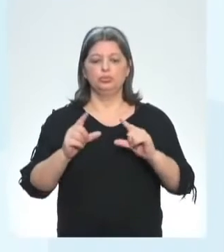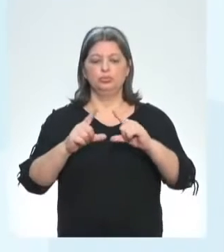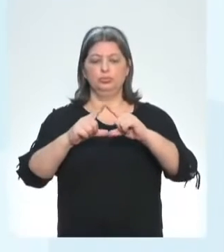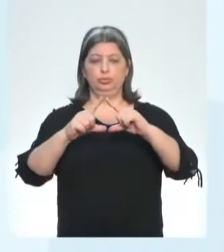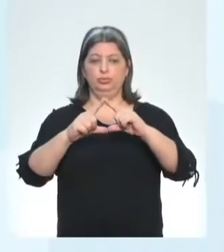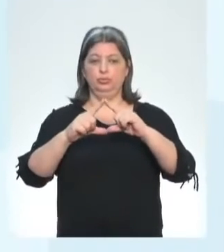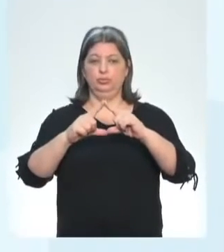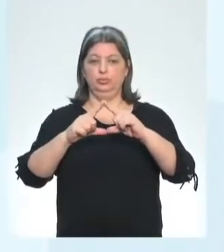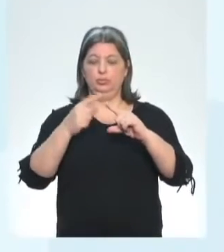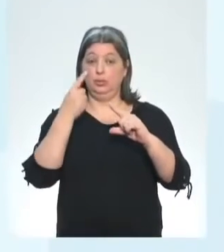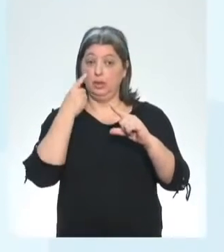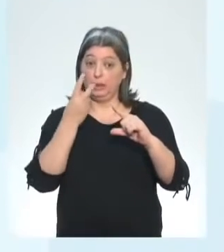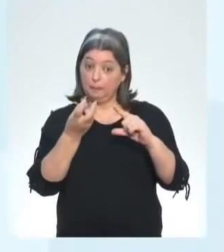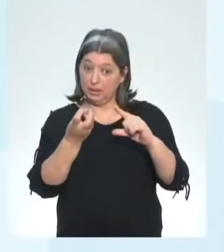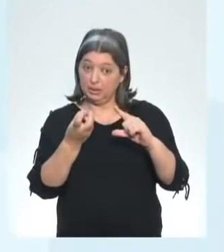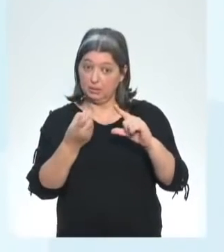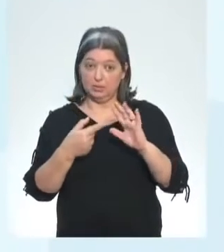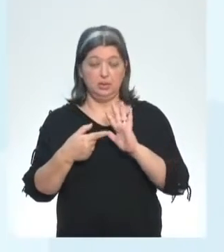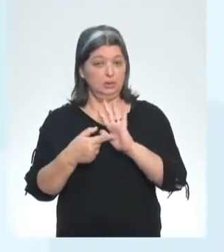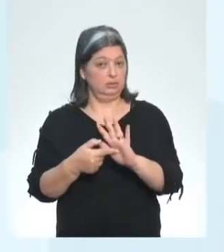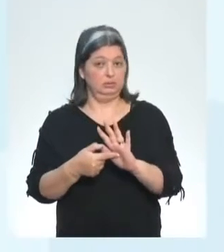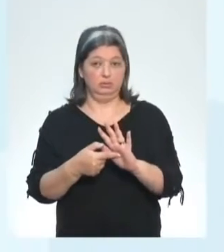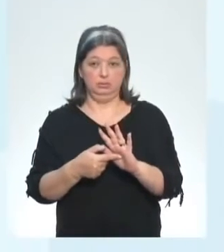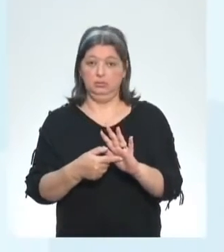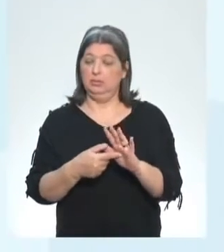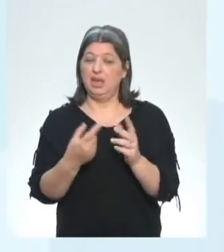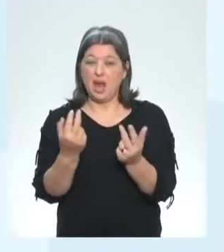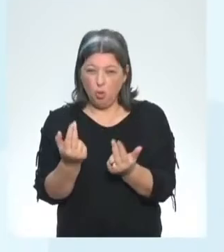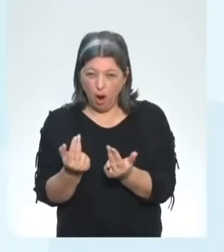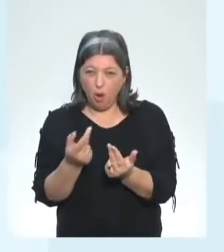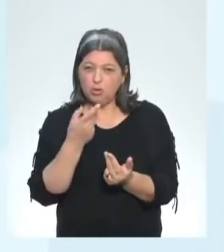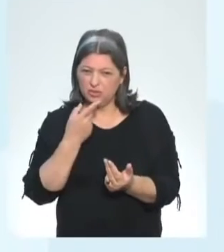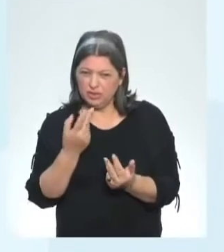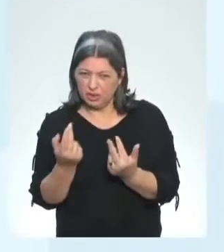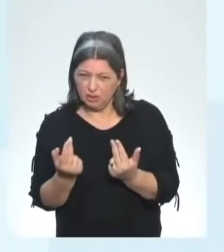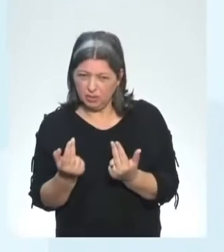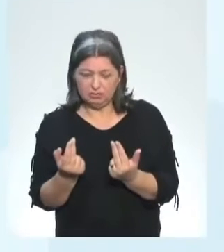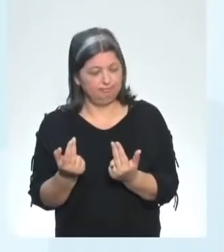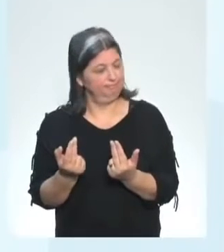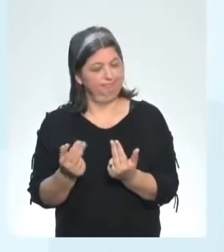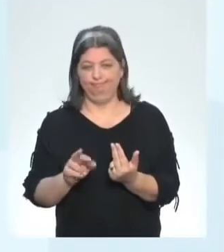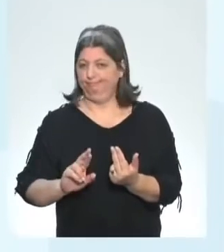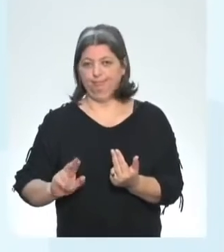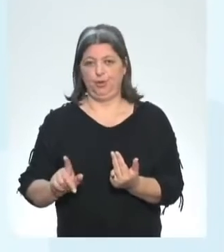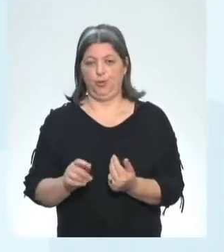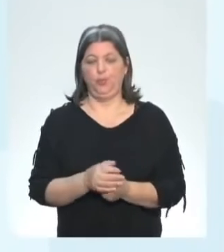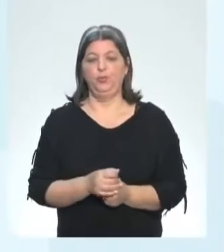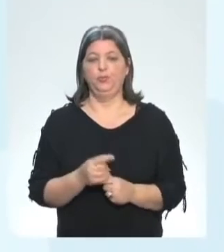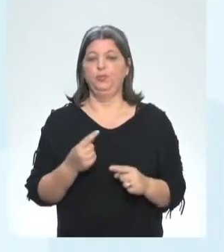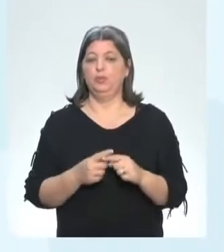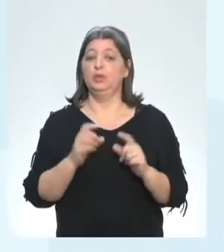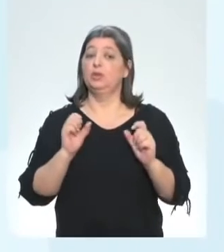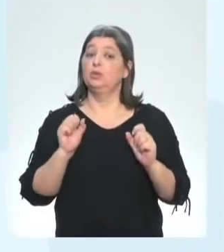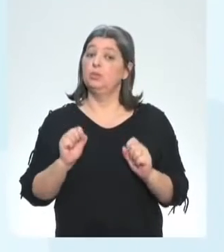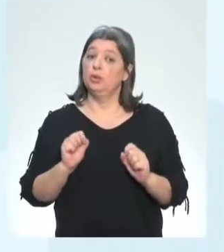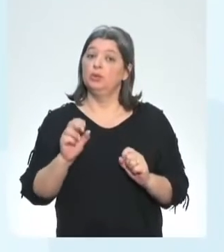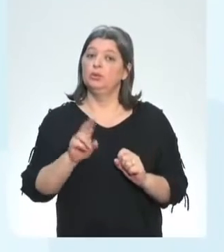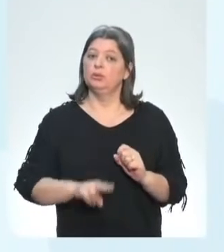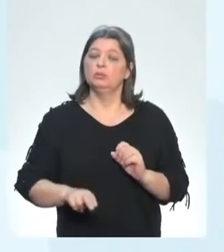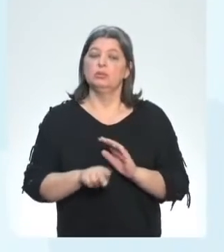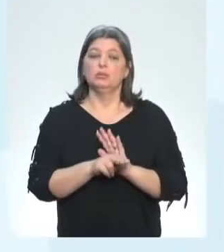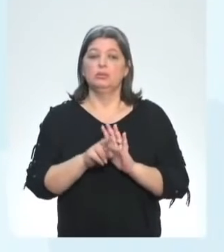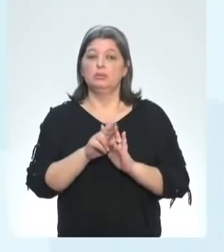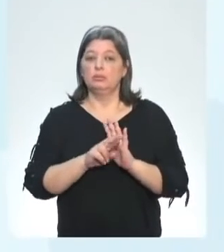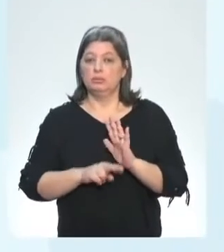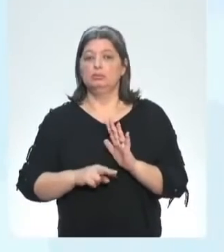ó, que aqui no problema ele não está falando que é semelhante, tá certo? Lembrando que a gente só pode usar a proporção ou regra de 3